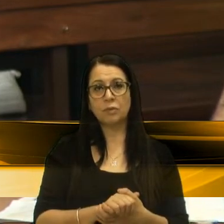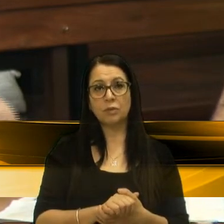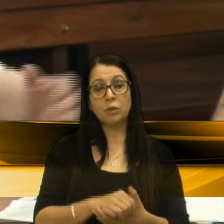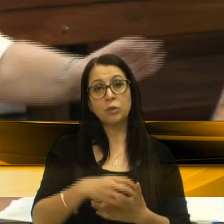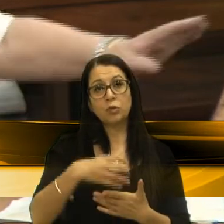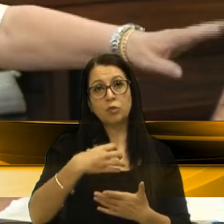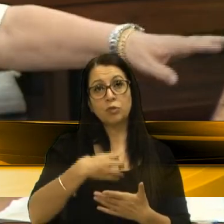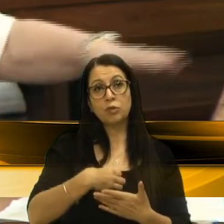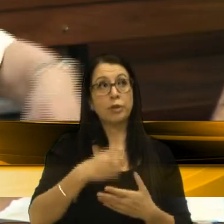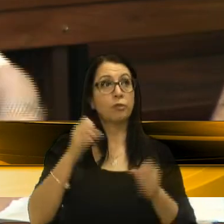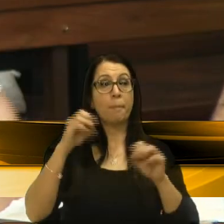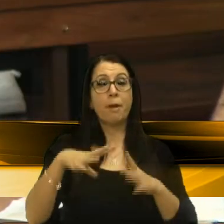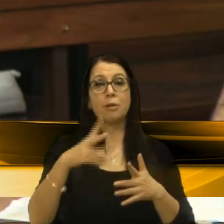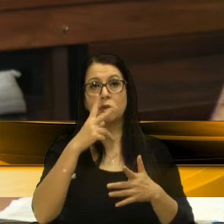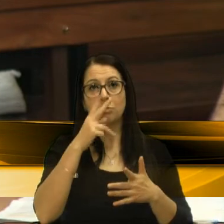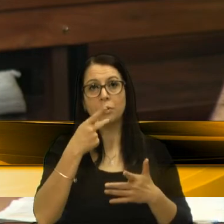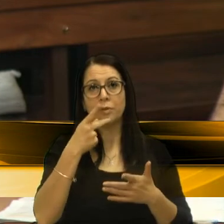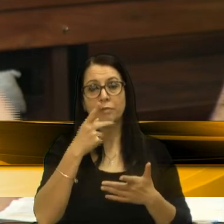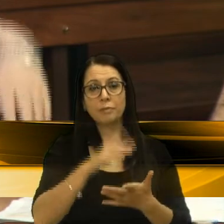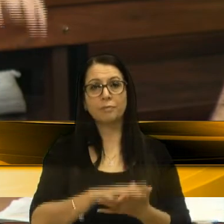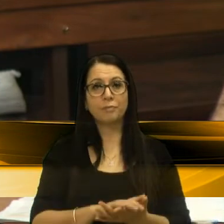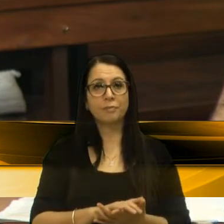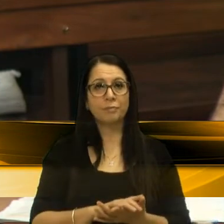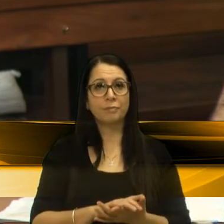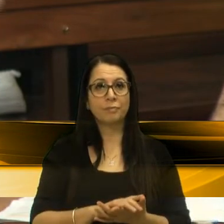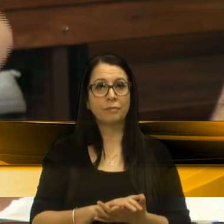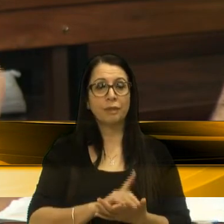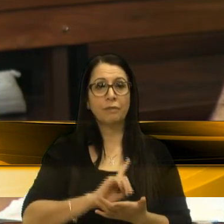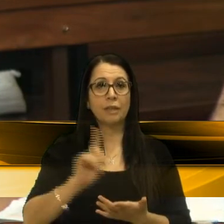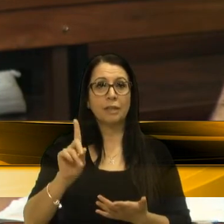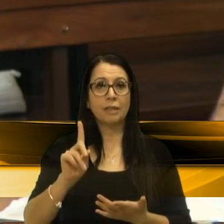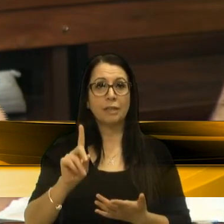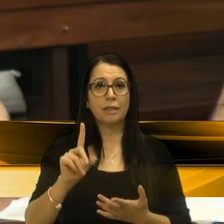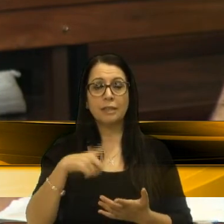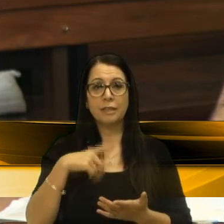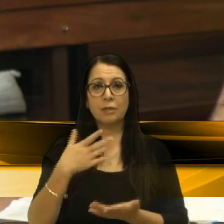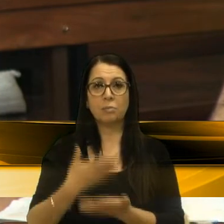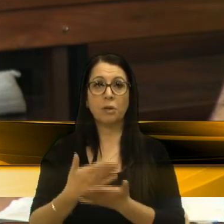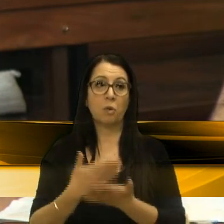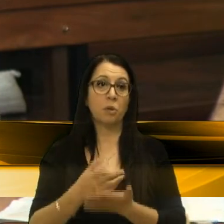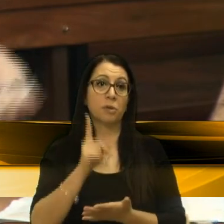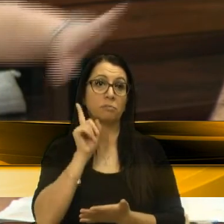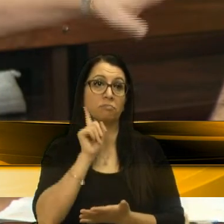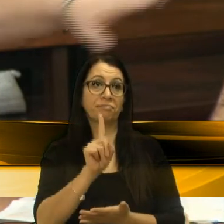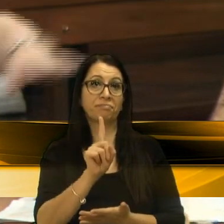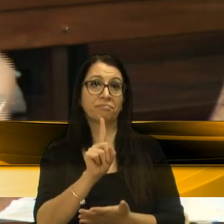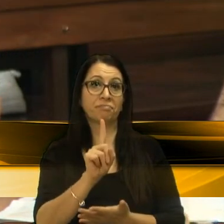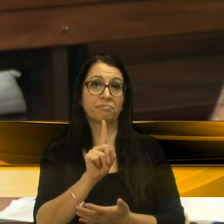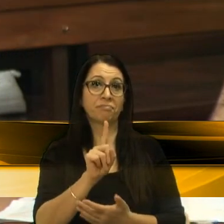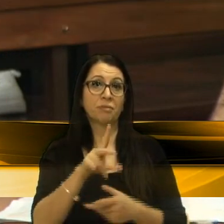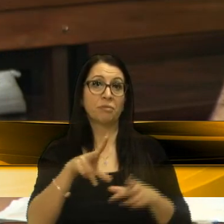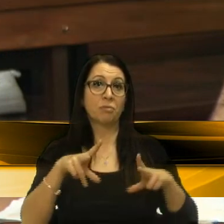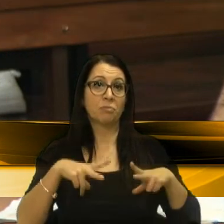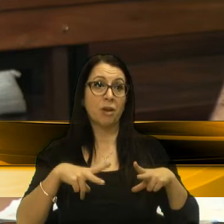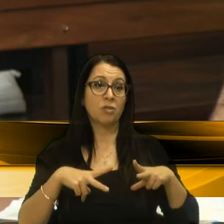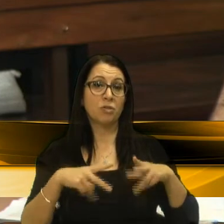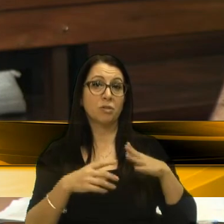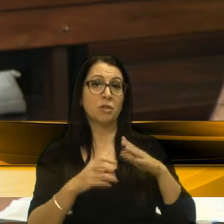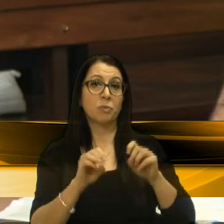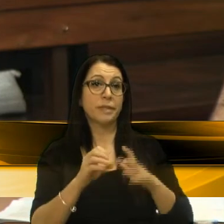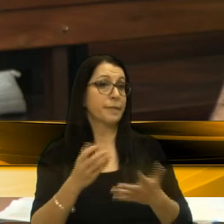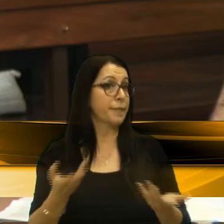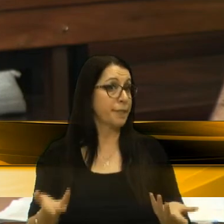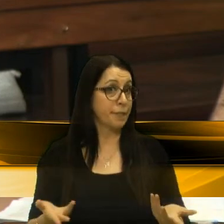fórmula mágica é essa que o Assiria colocou, né? Vai lá receber uma aulinha lá dos americanos, né? Vamos privatizar o ensino, né?